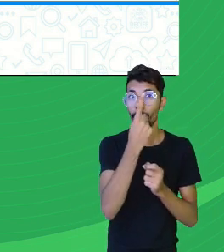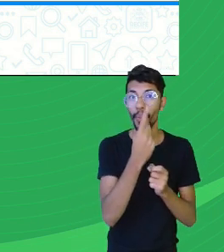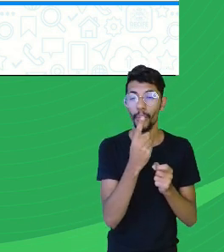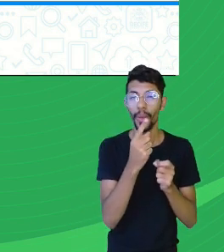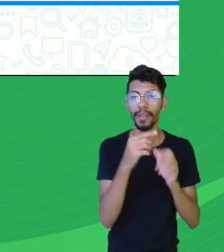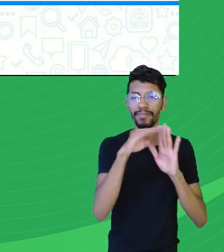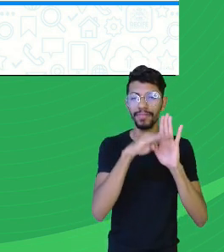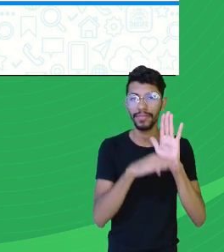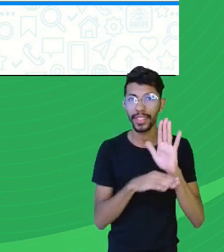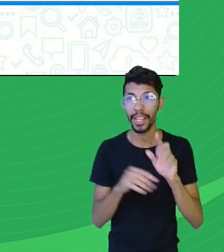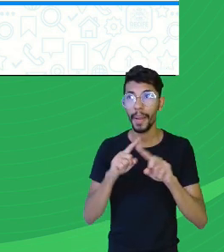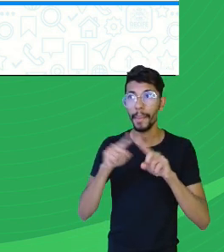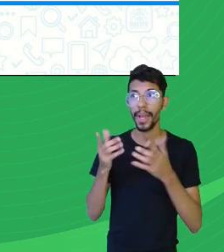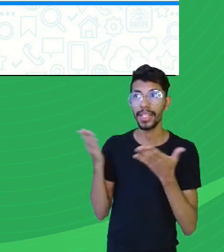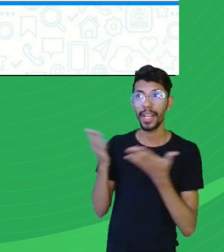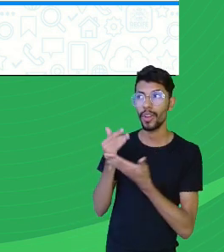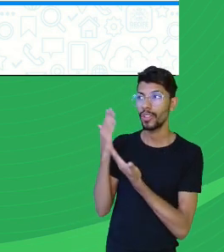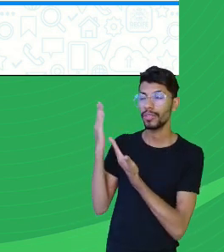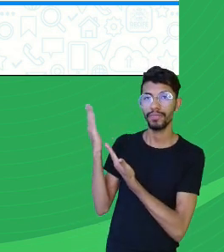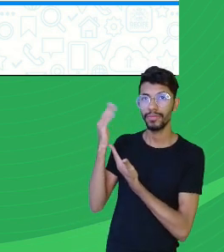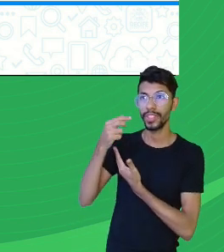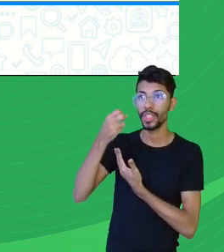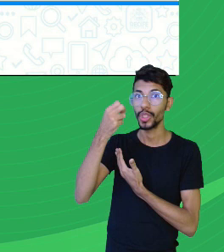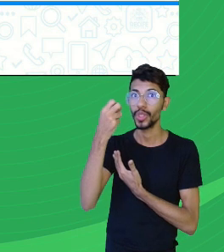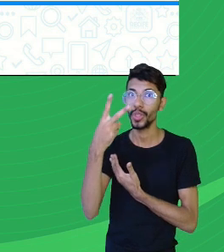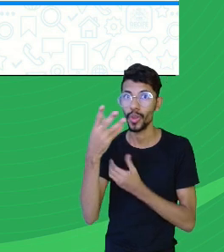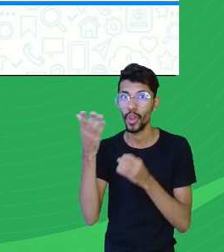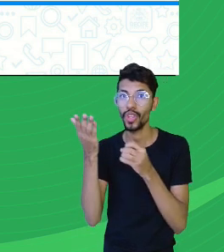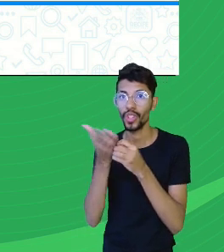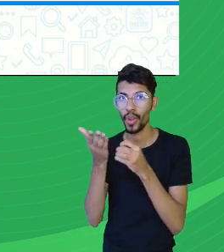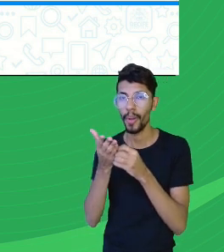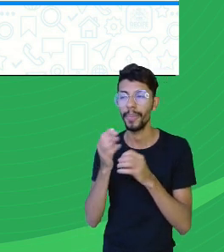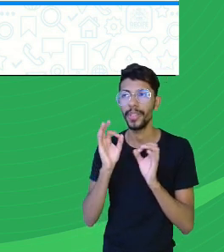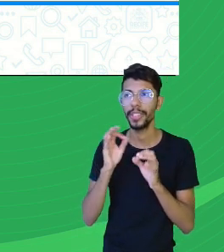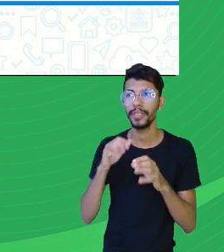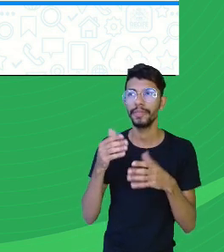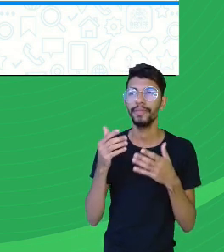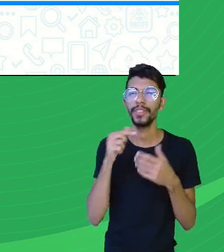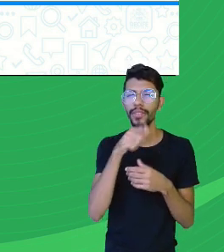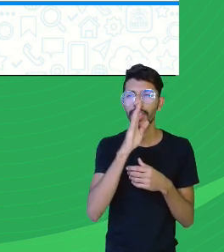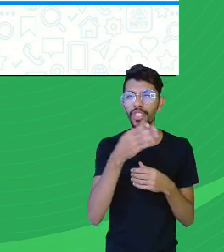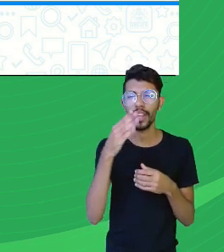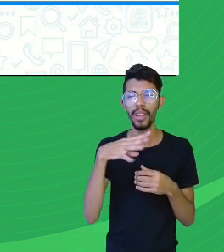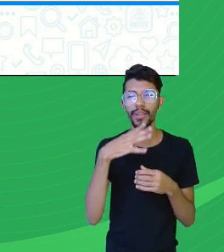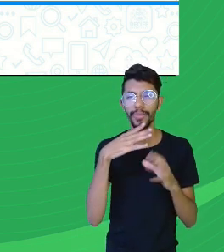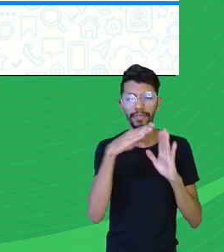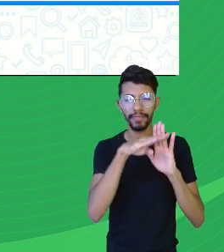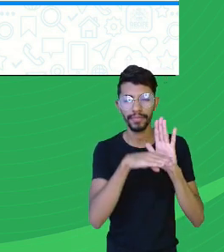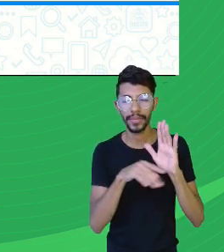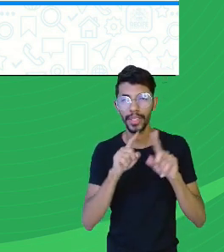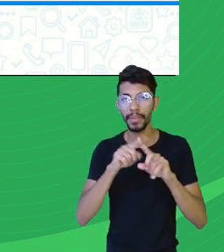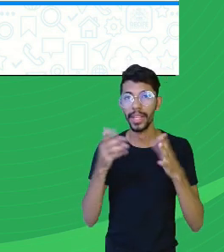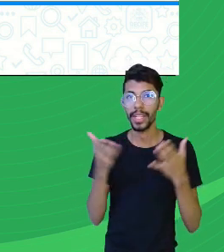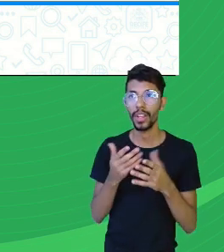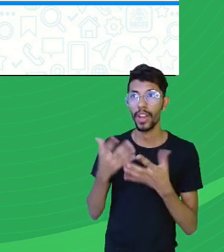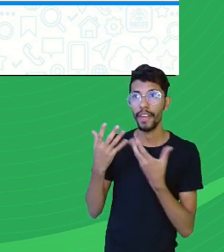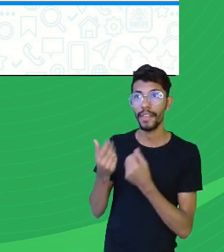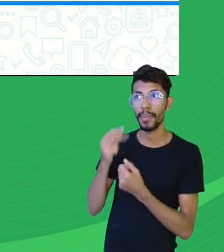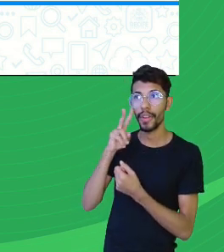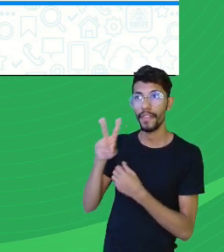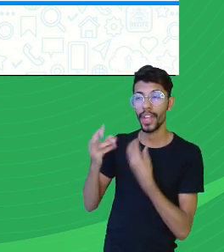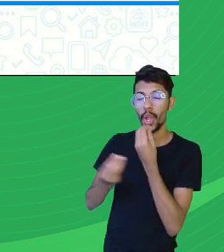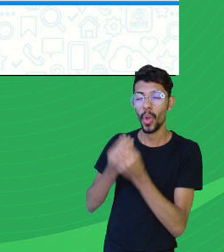2 copos. Aqui você já sabe dos ingredientes. E agora vamos ver para a segunda receita como é que